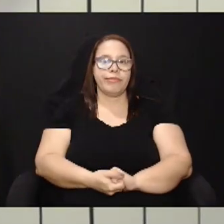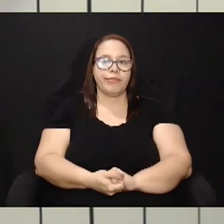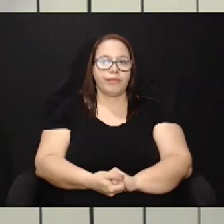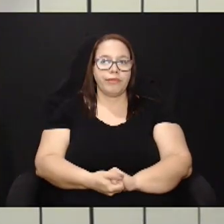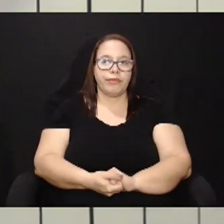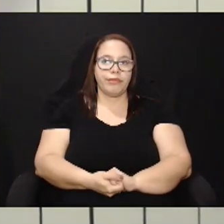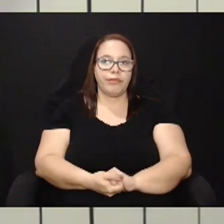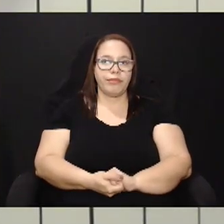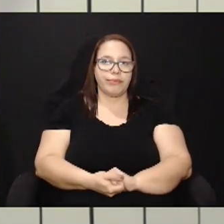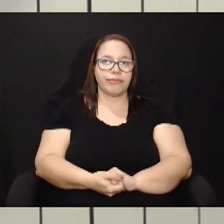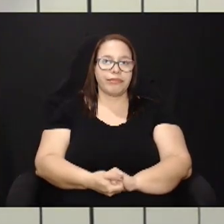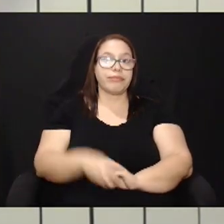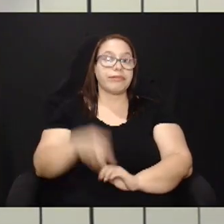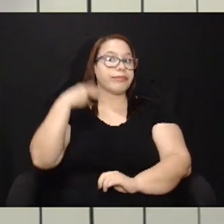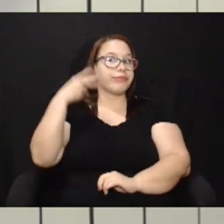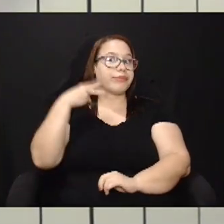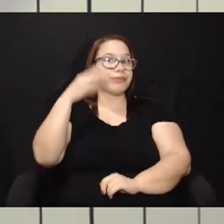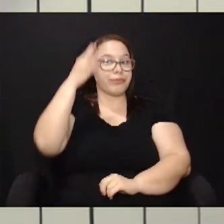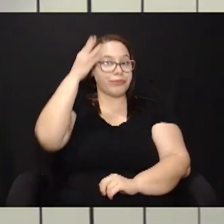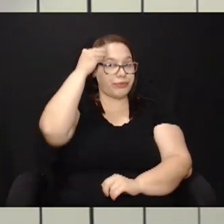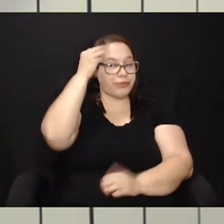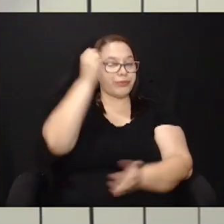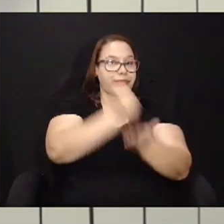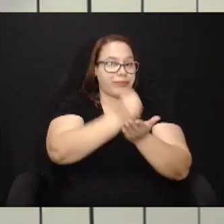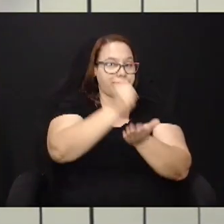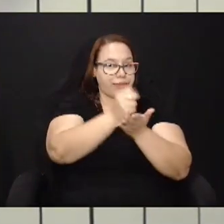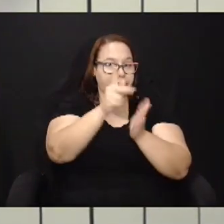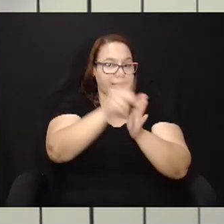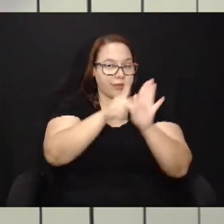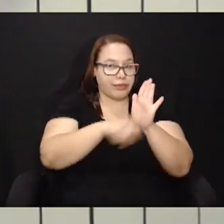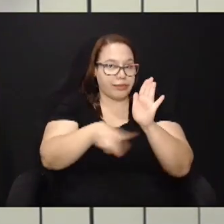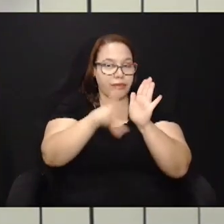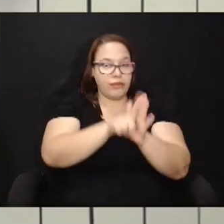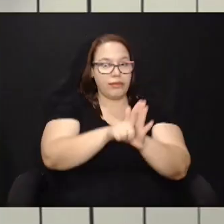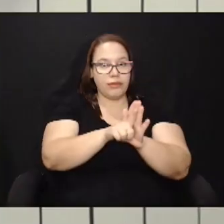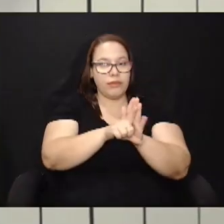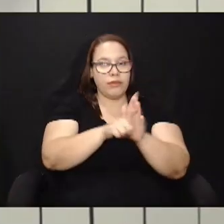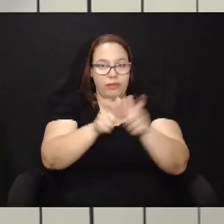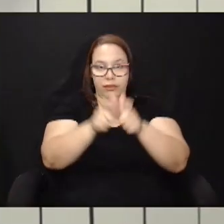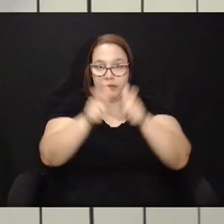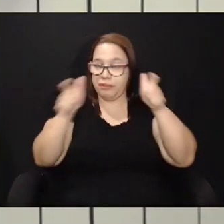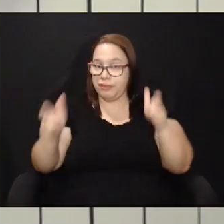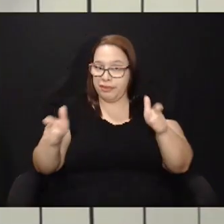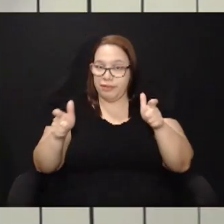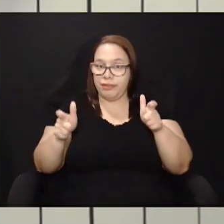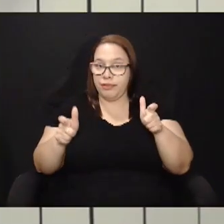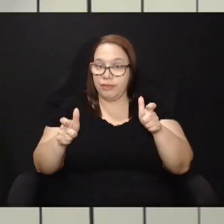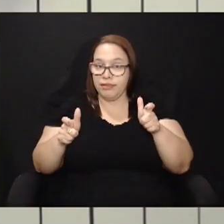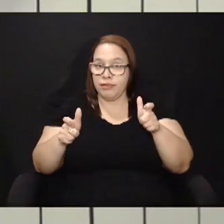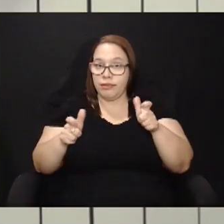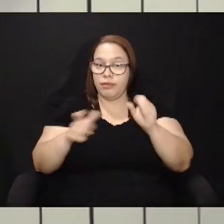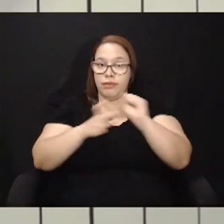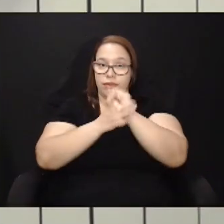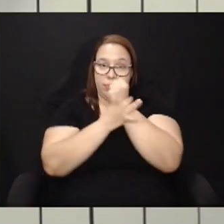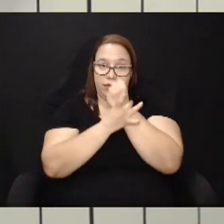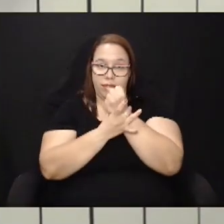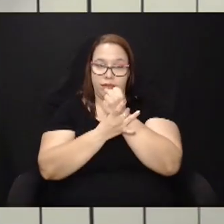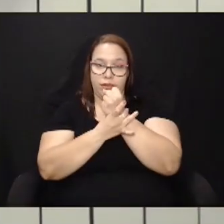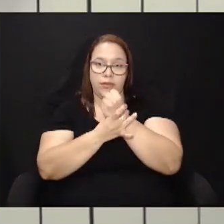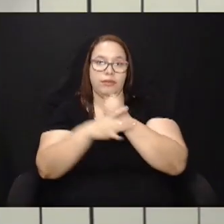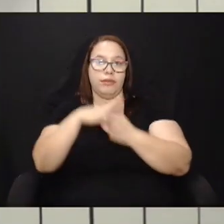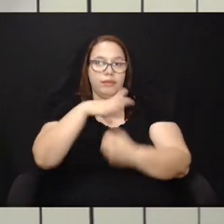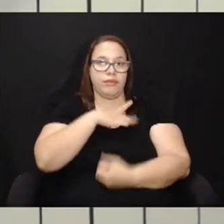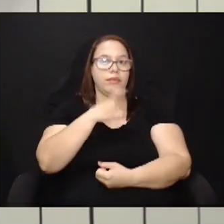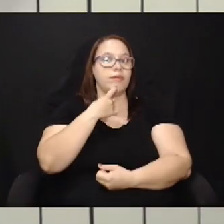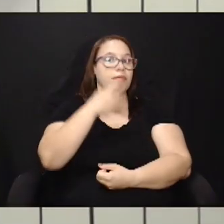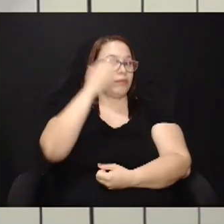O vereador Benê Lima protocola projeto de lei para ampliar rede de segurança pública em Campinas. Entenda a